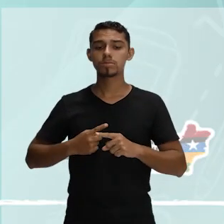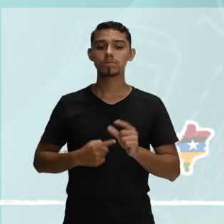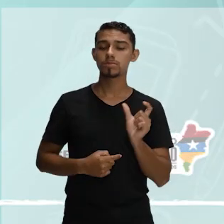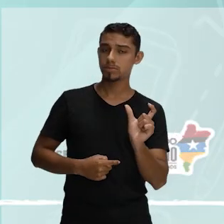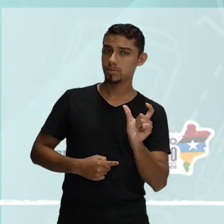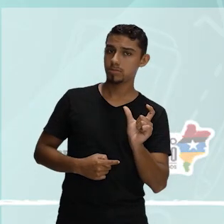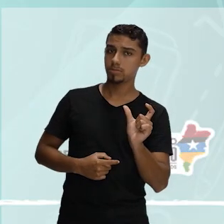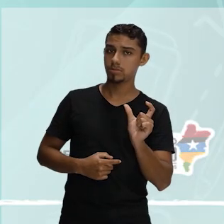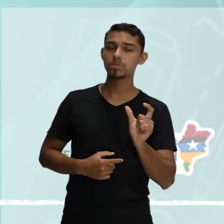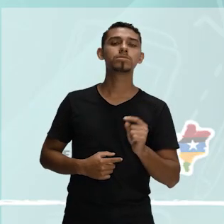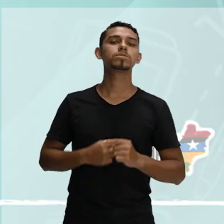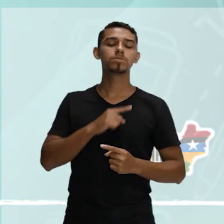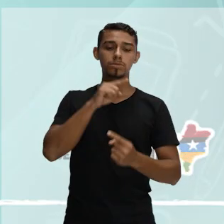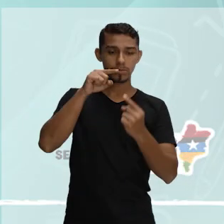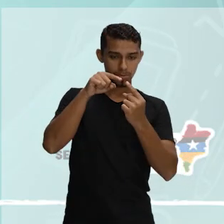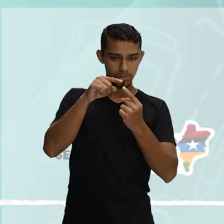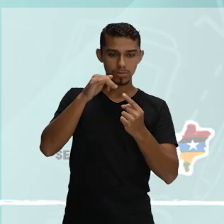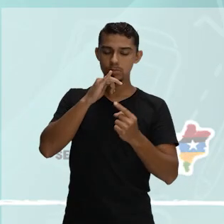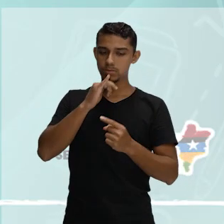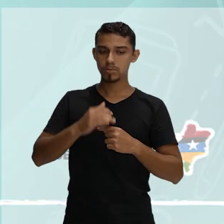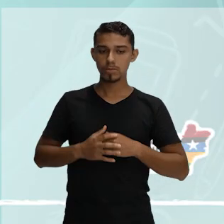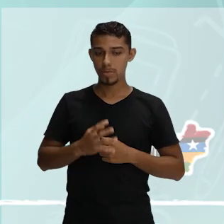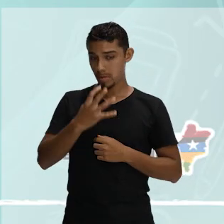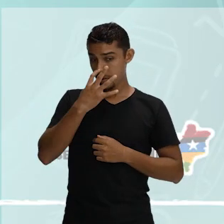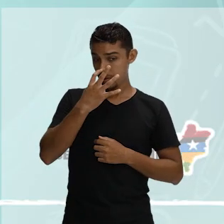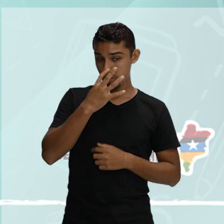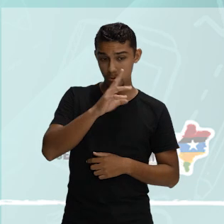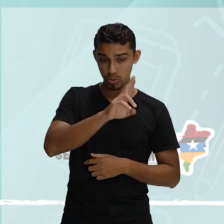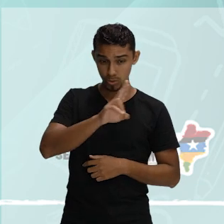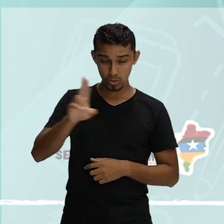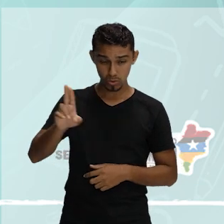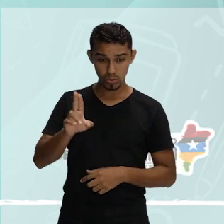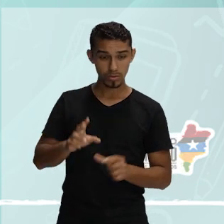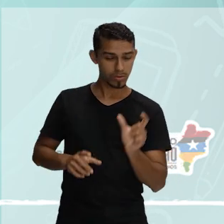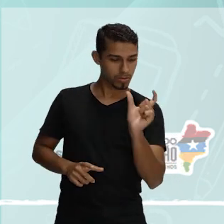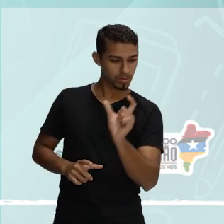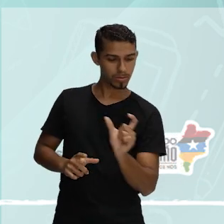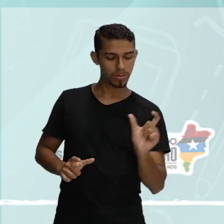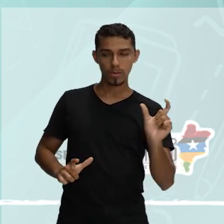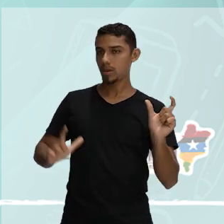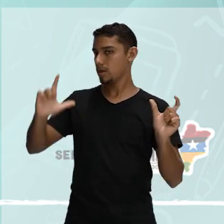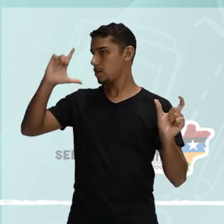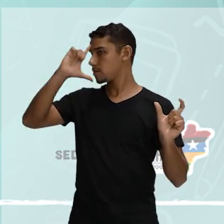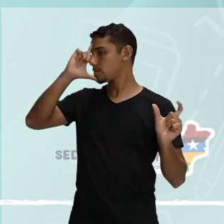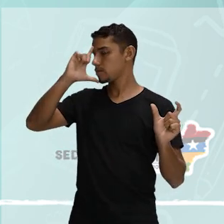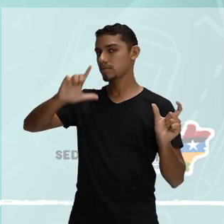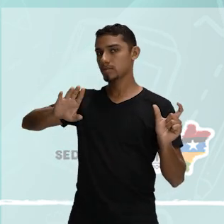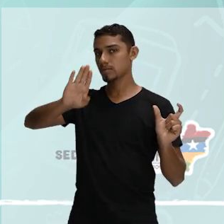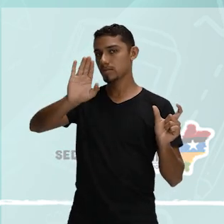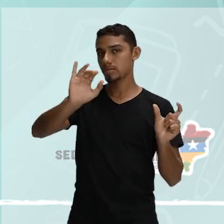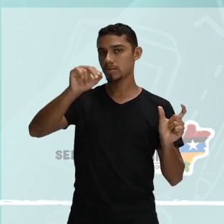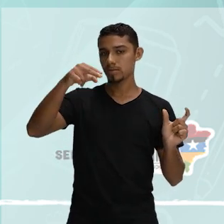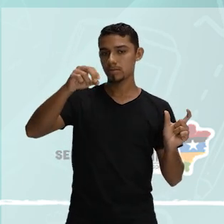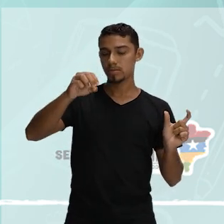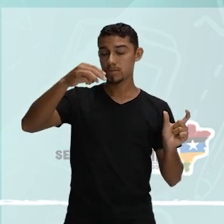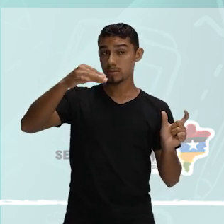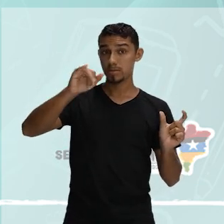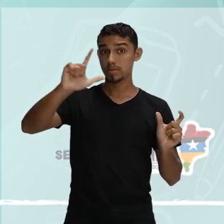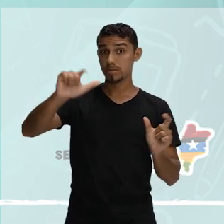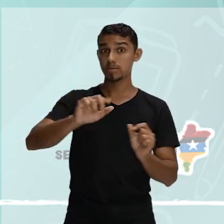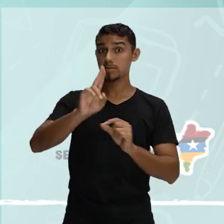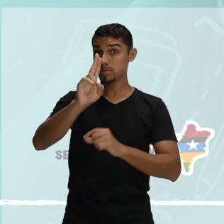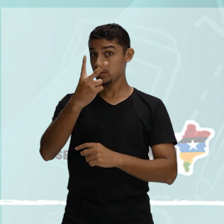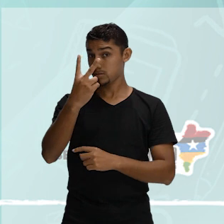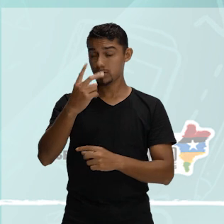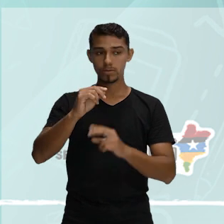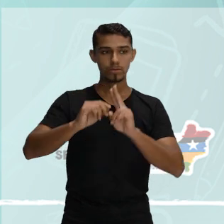seguinte motivo. Observe o seguinte, que o nome científico de um indivíduo ele é binominal, tem dois nomes, que